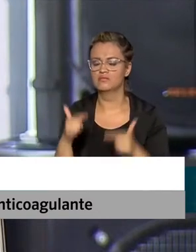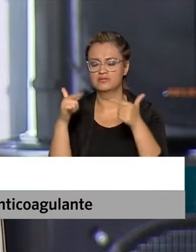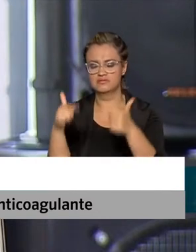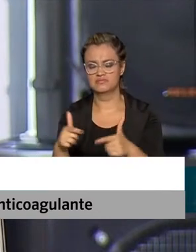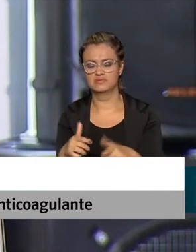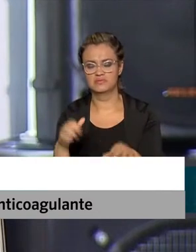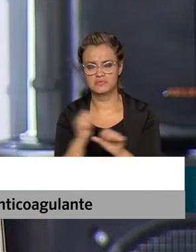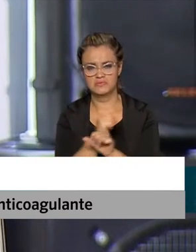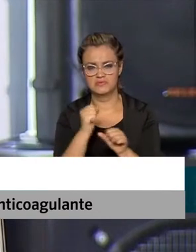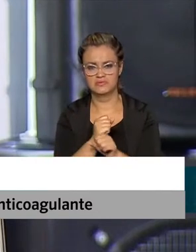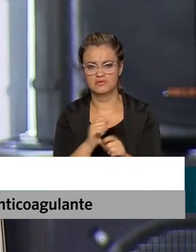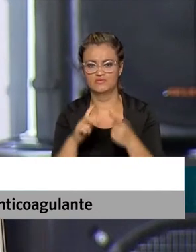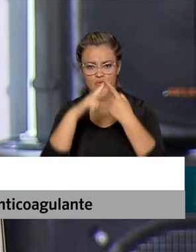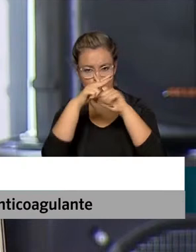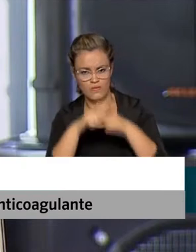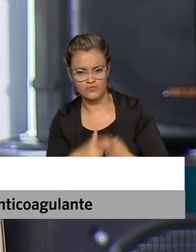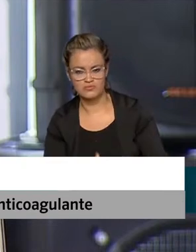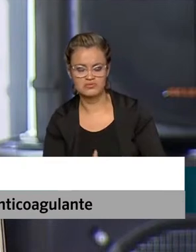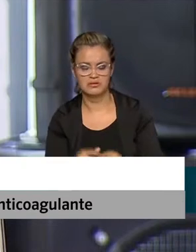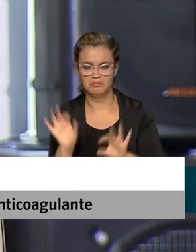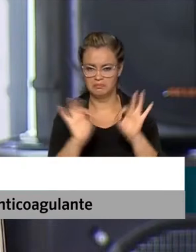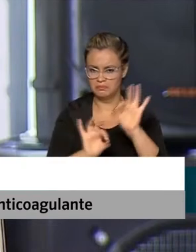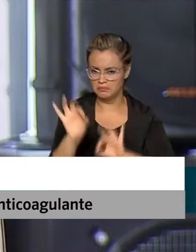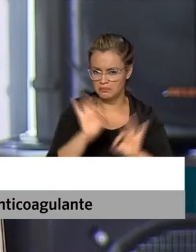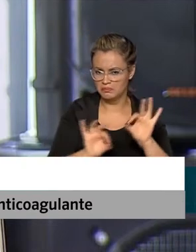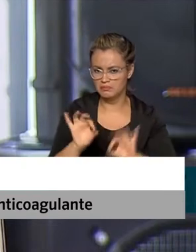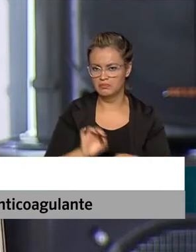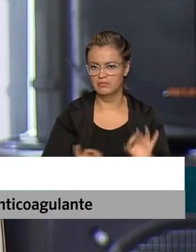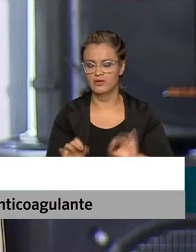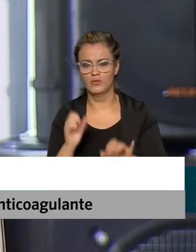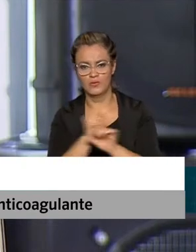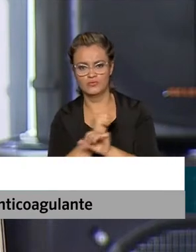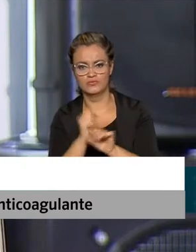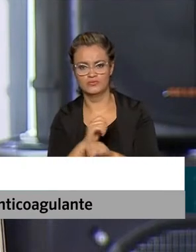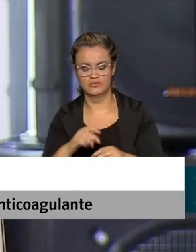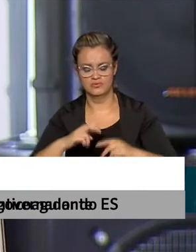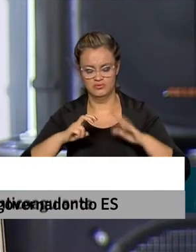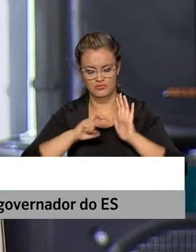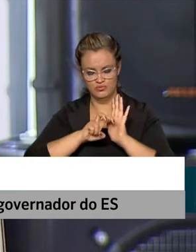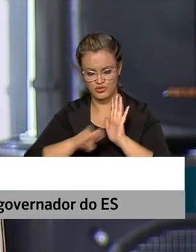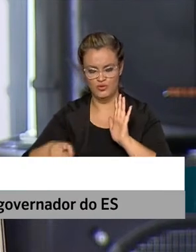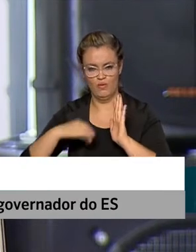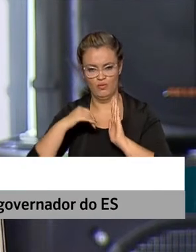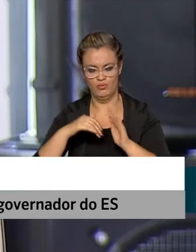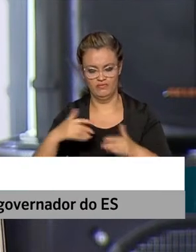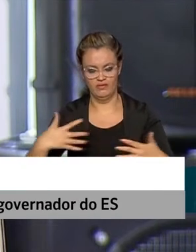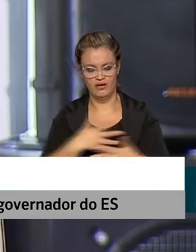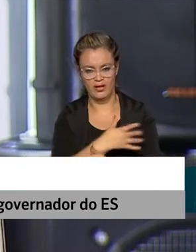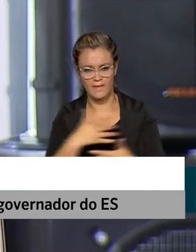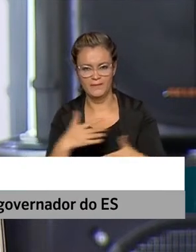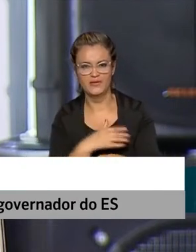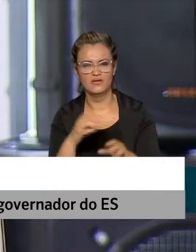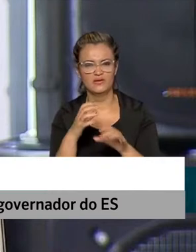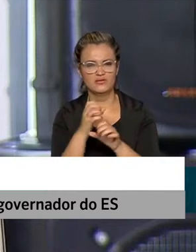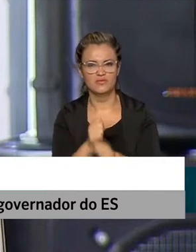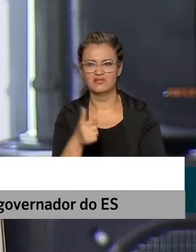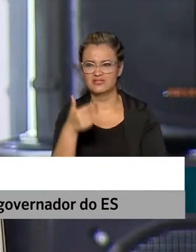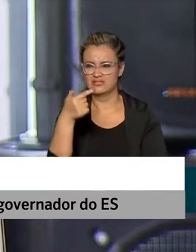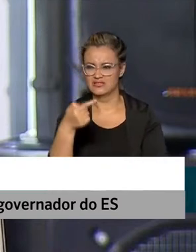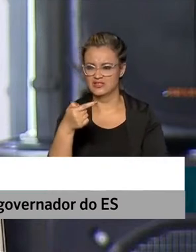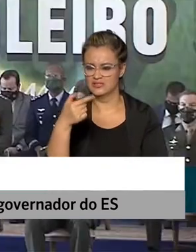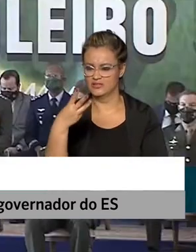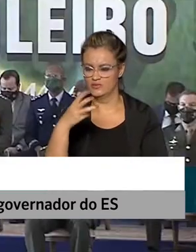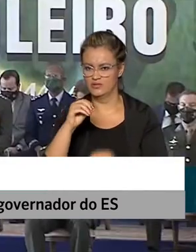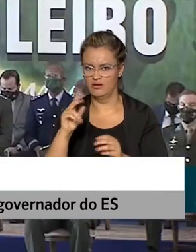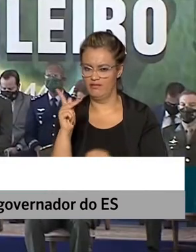obras de restauração, conservação e de construção rodoviária, no total aproximado de 730